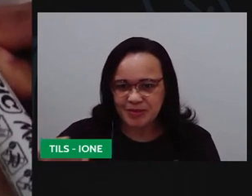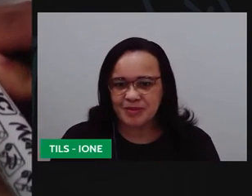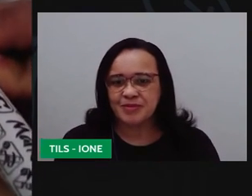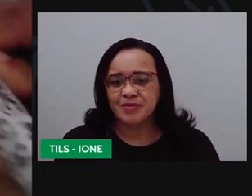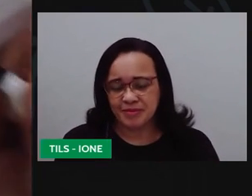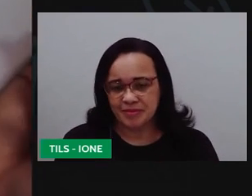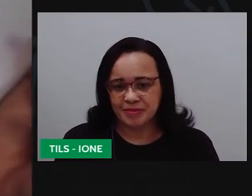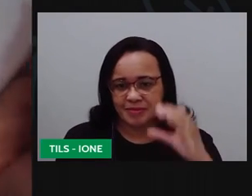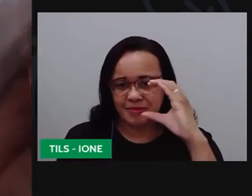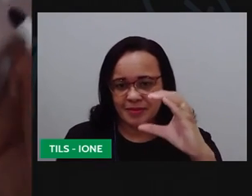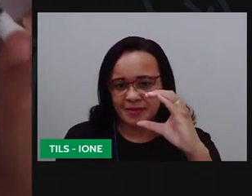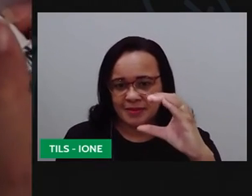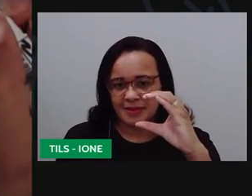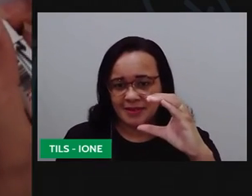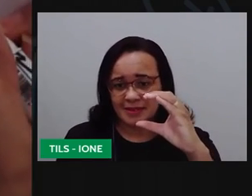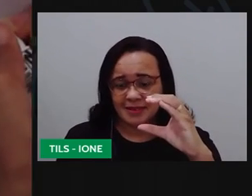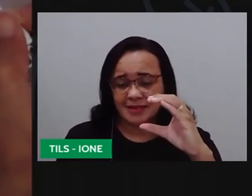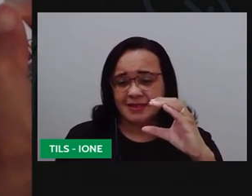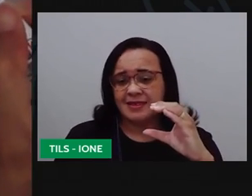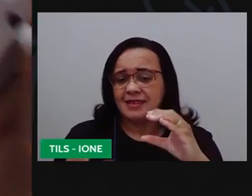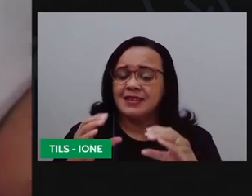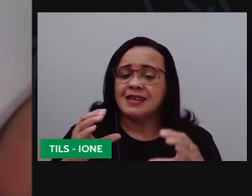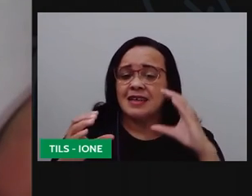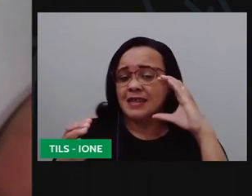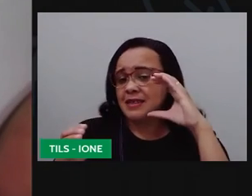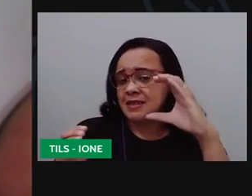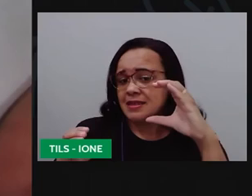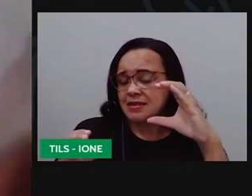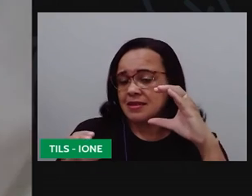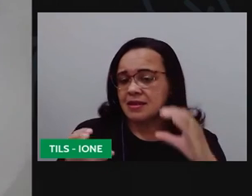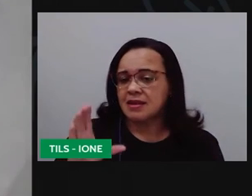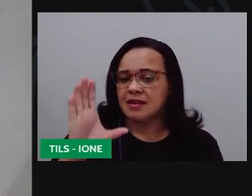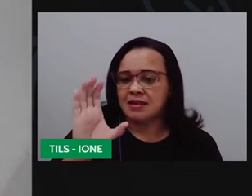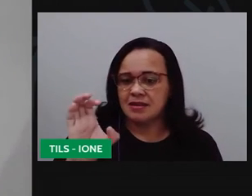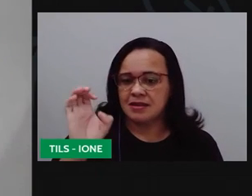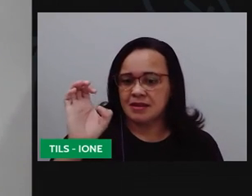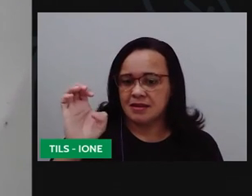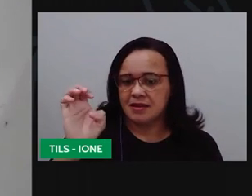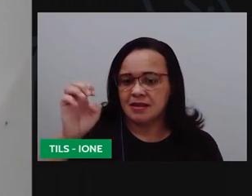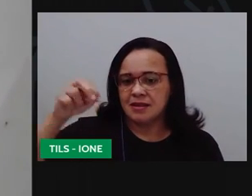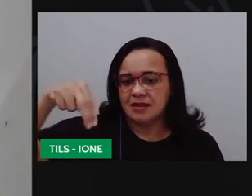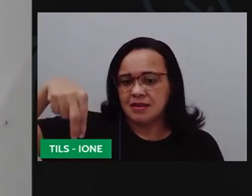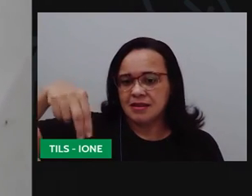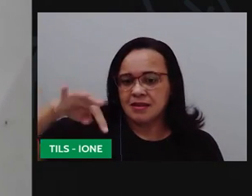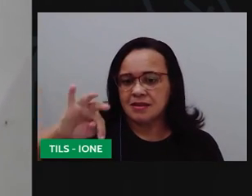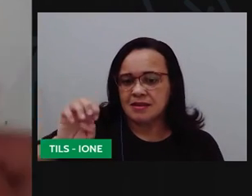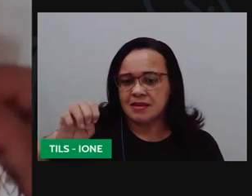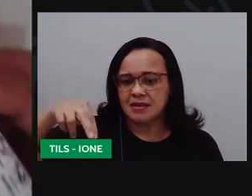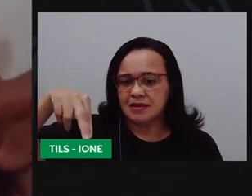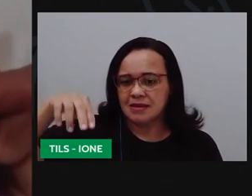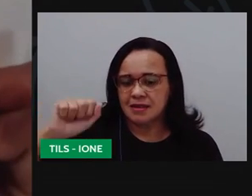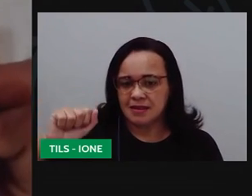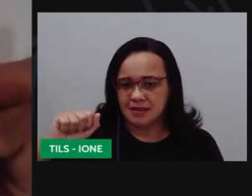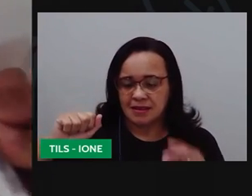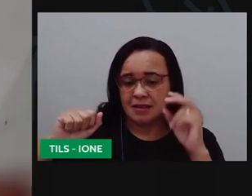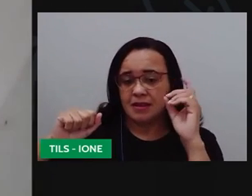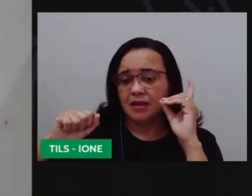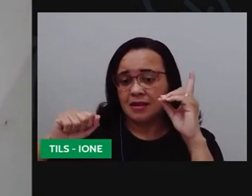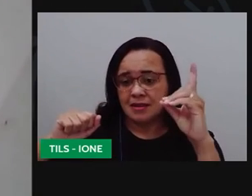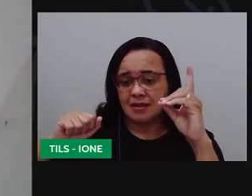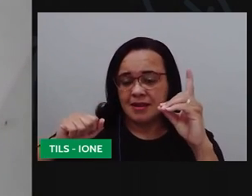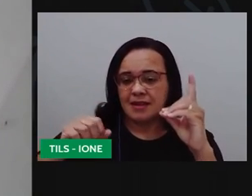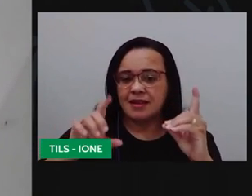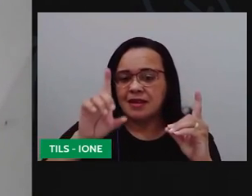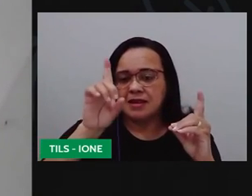de de dezena e Unidade certo então vamos lá quem é a unidade aqui o número